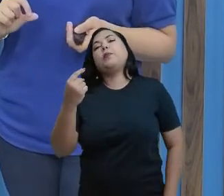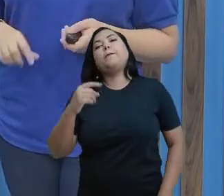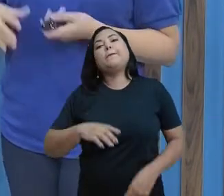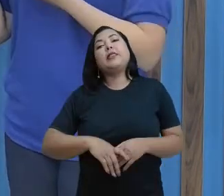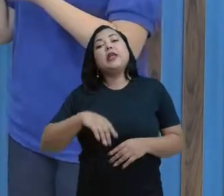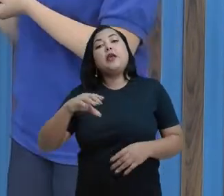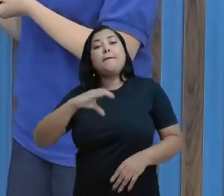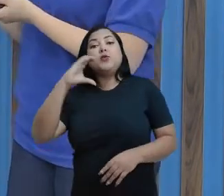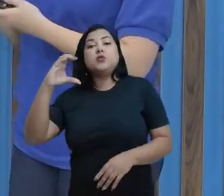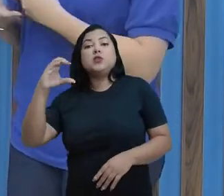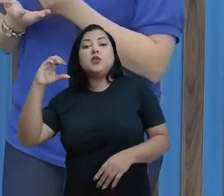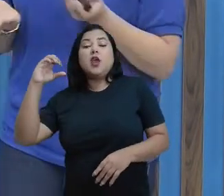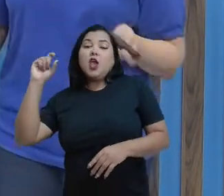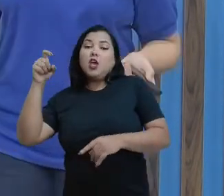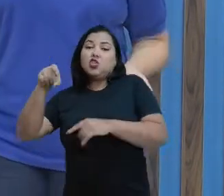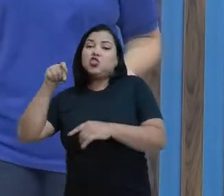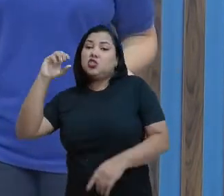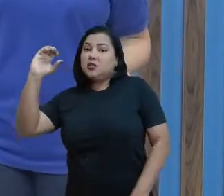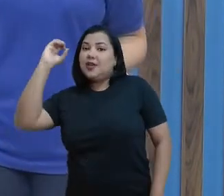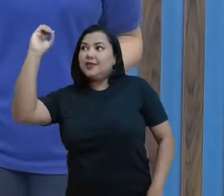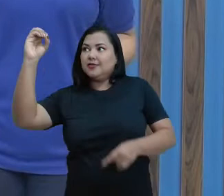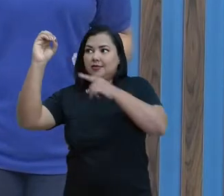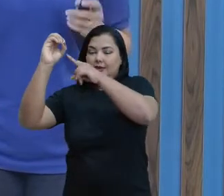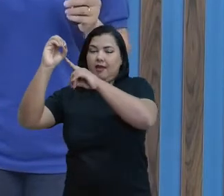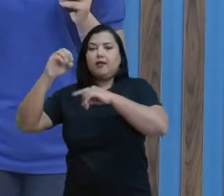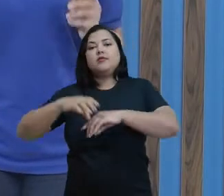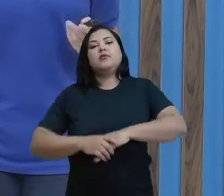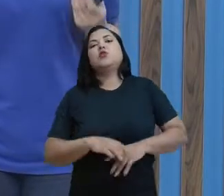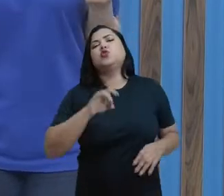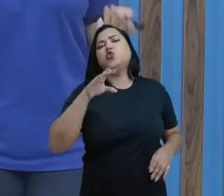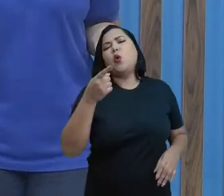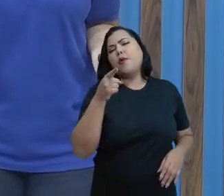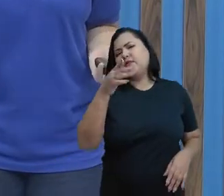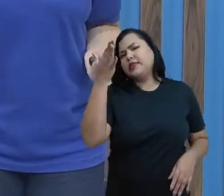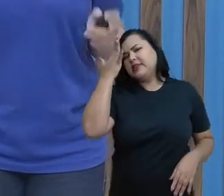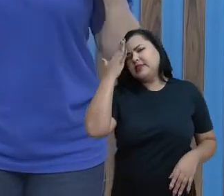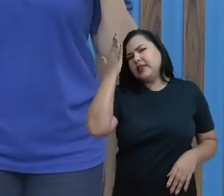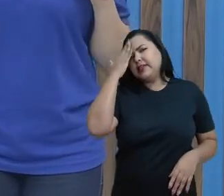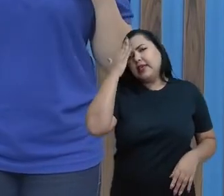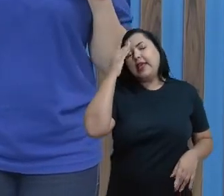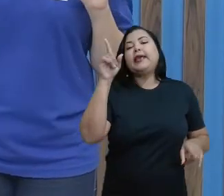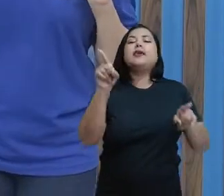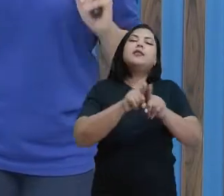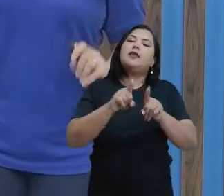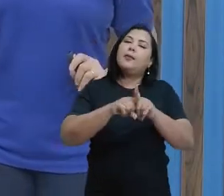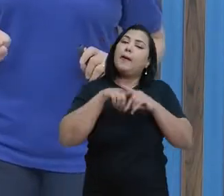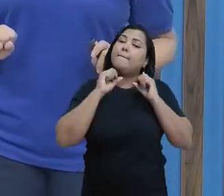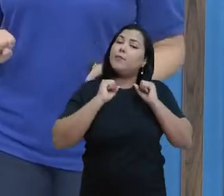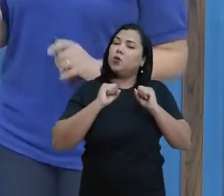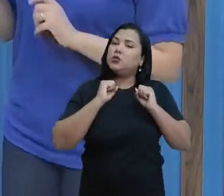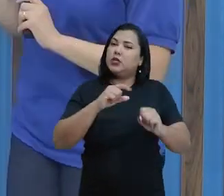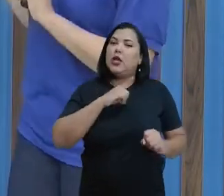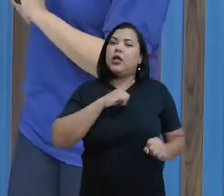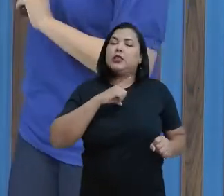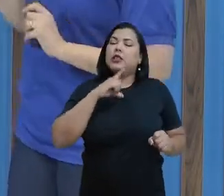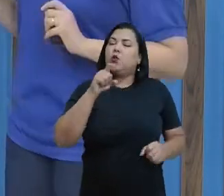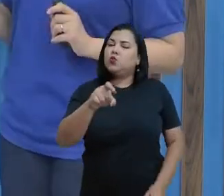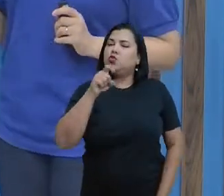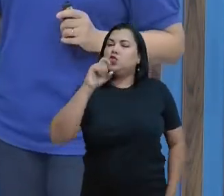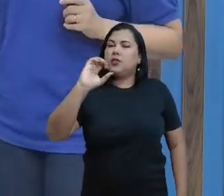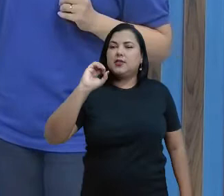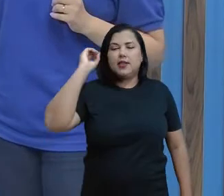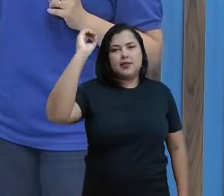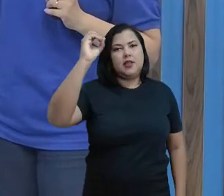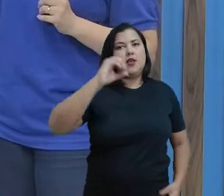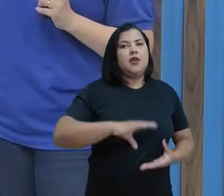b, e tem o zerinho, que a gente disse que não precisa aparecer, é só para você entender que ali também poderia ter um x que vai estar elevado a